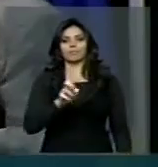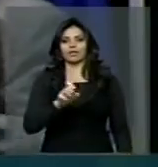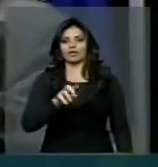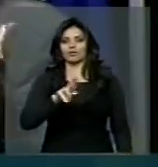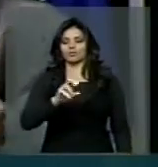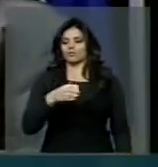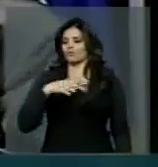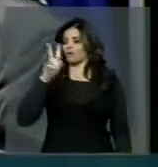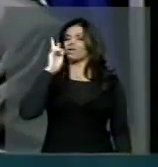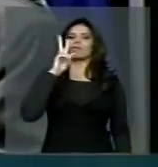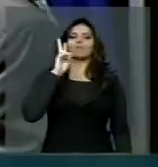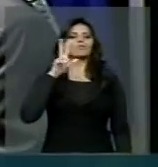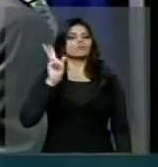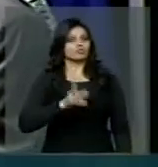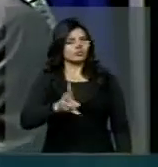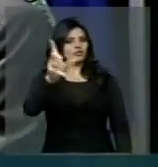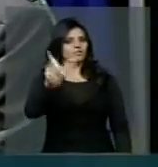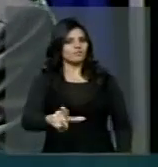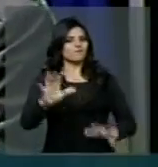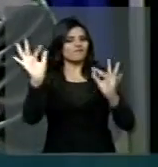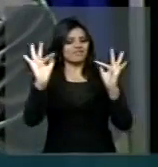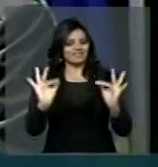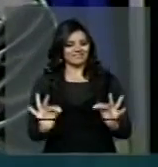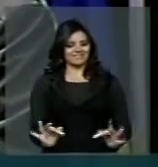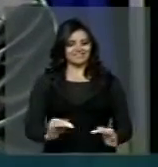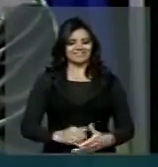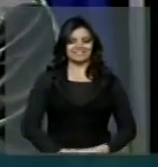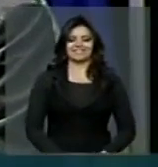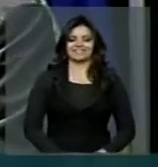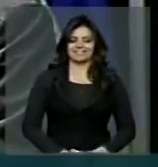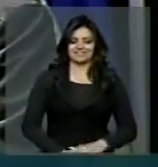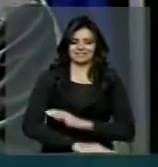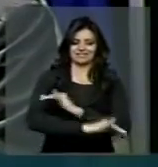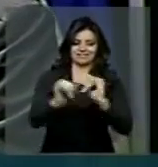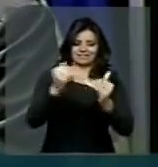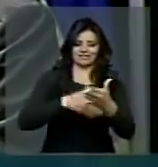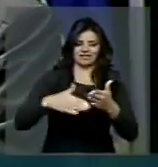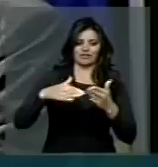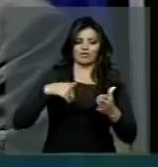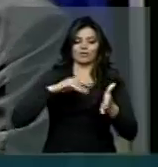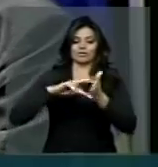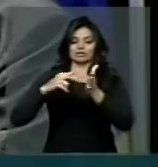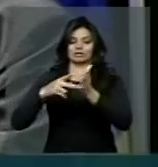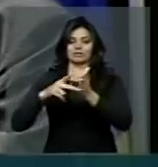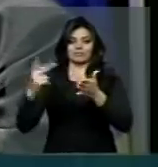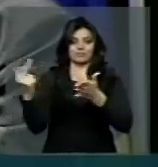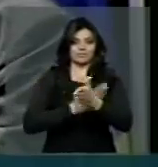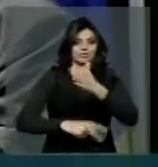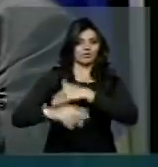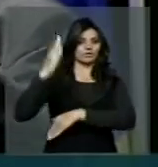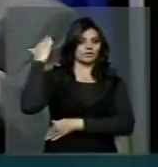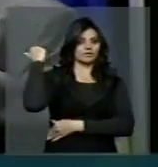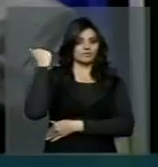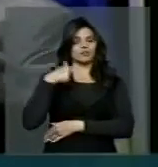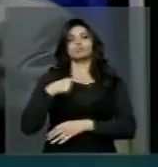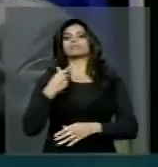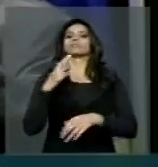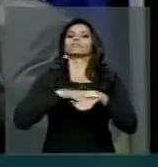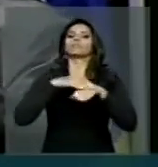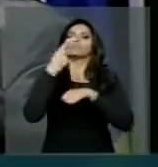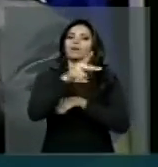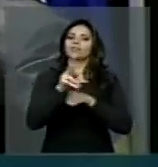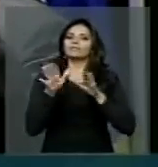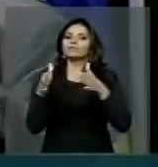rara e quase sempre felicidade, dito a todos nós do que significou. Com sua participação,